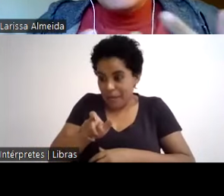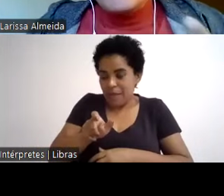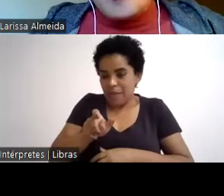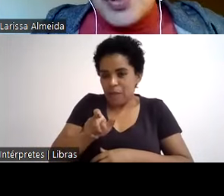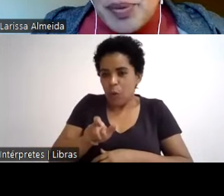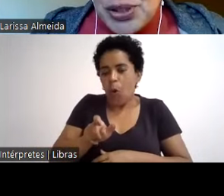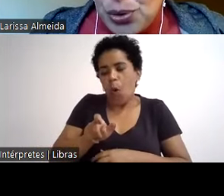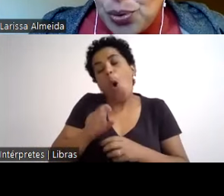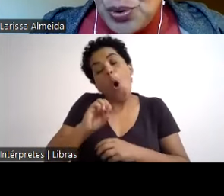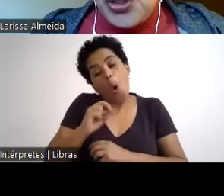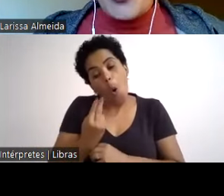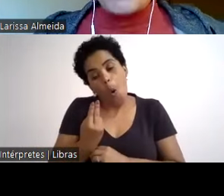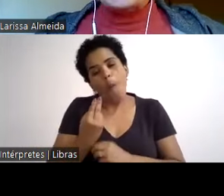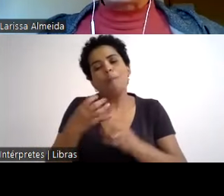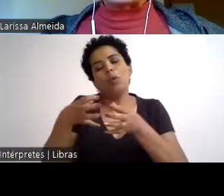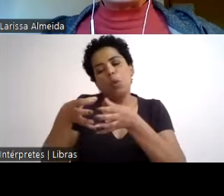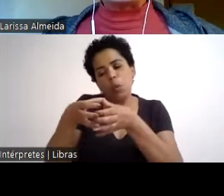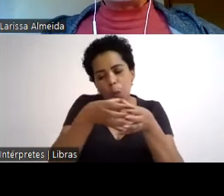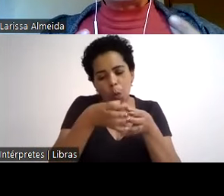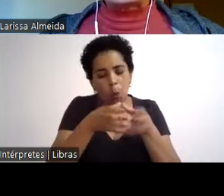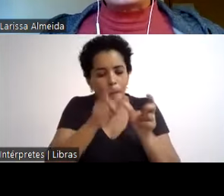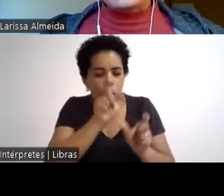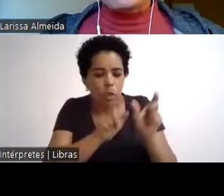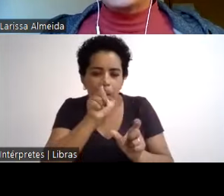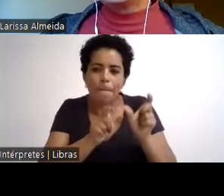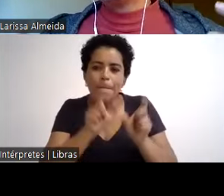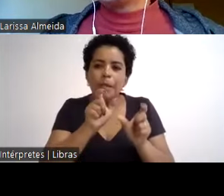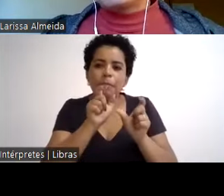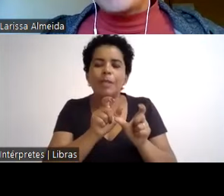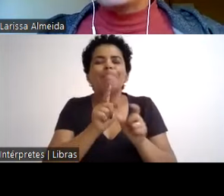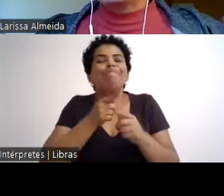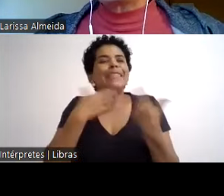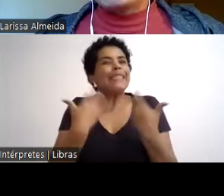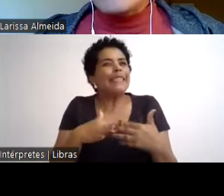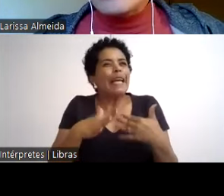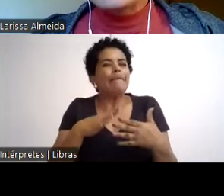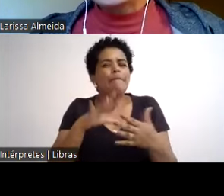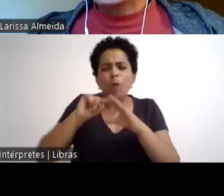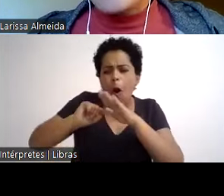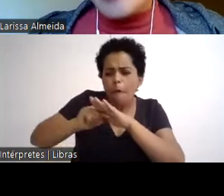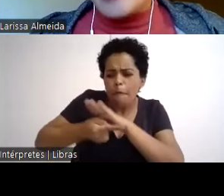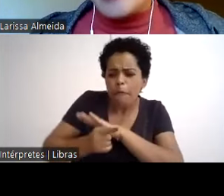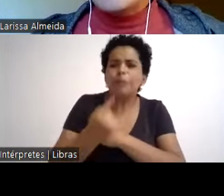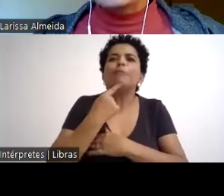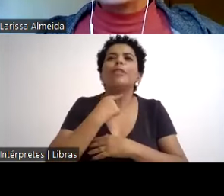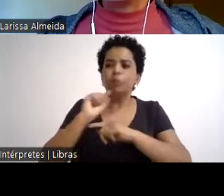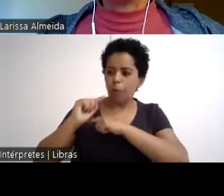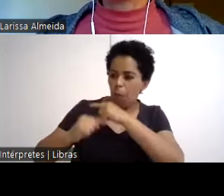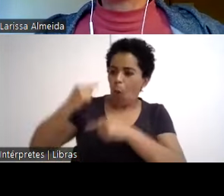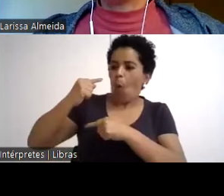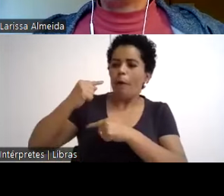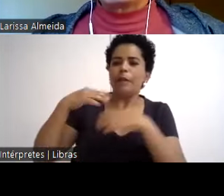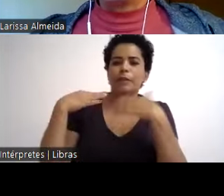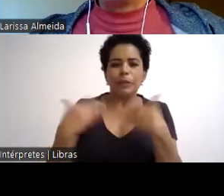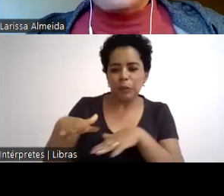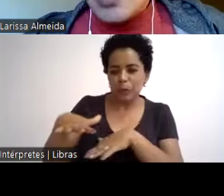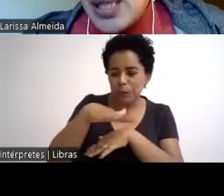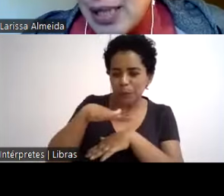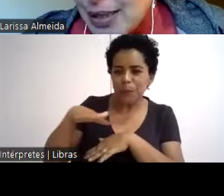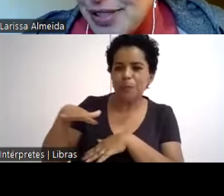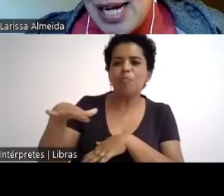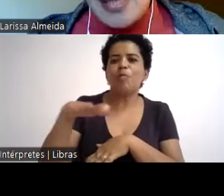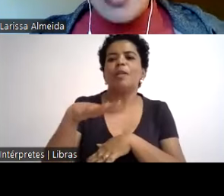um grupo de pessoas que deseja muito ver o avanço naquela área, que deseja ver o